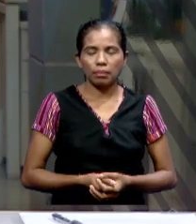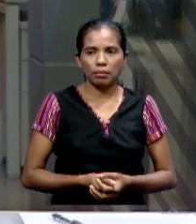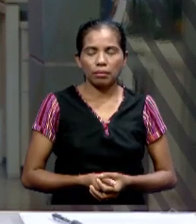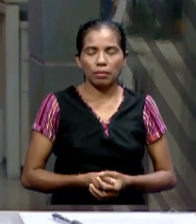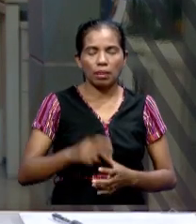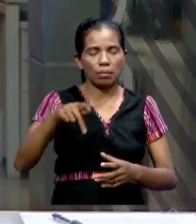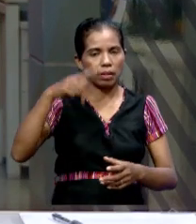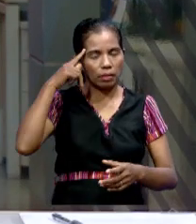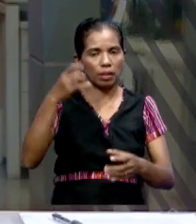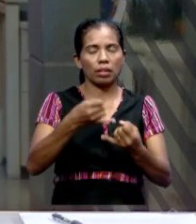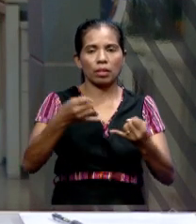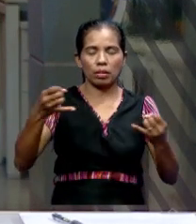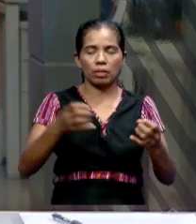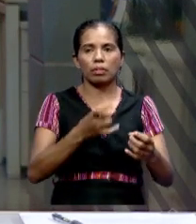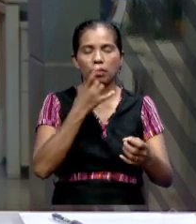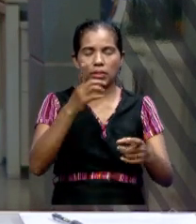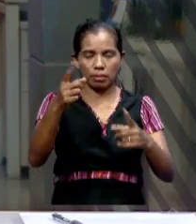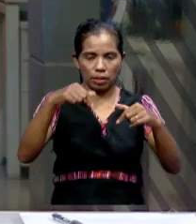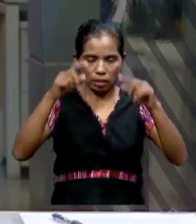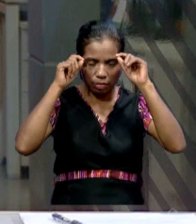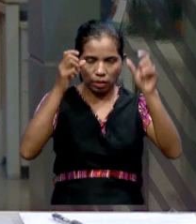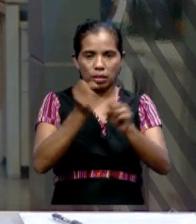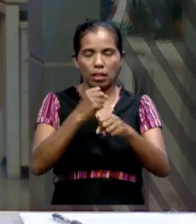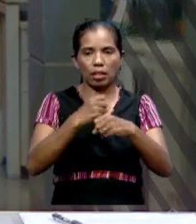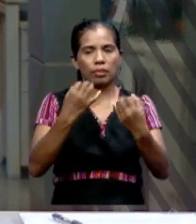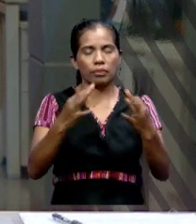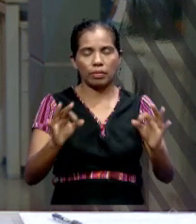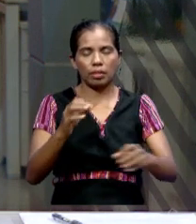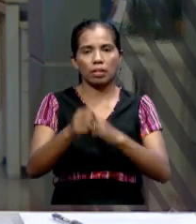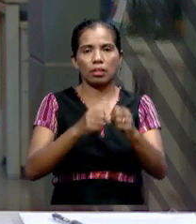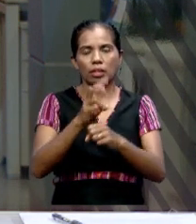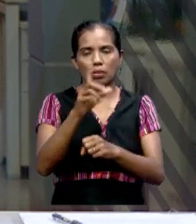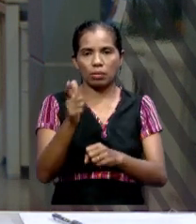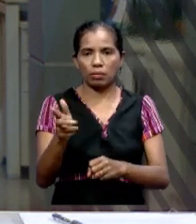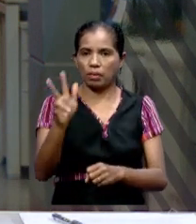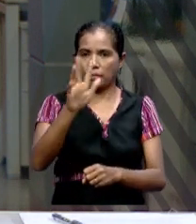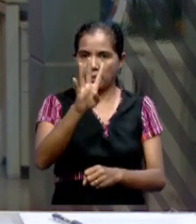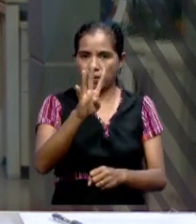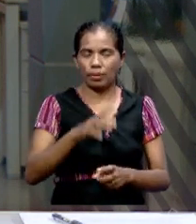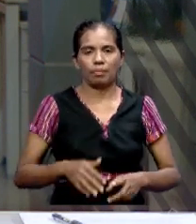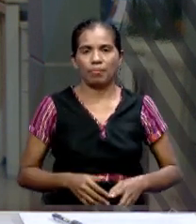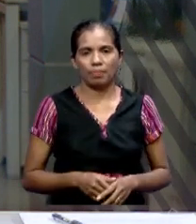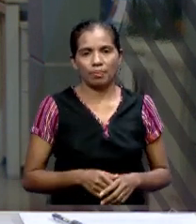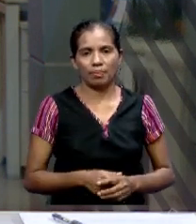Politica da fibra optica me Timor-Leste se finalize e tinere un ruolo nulo resinhat.